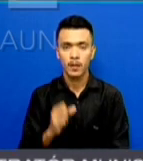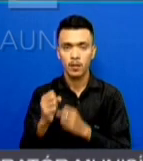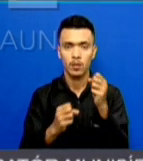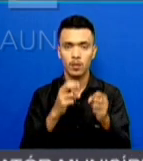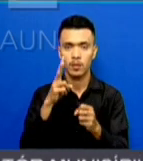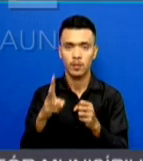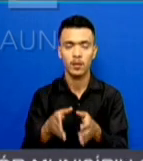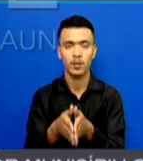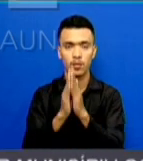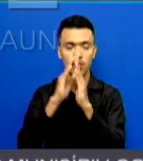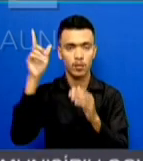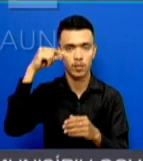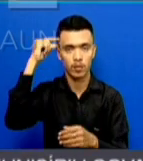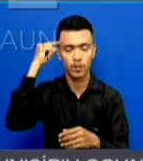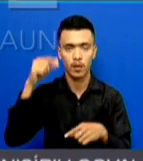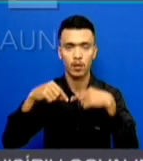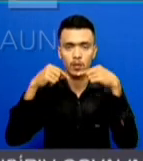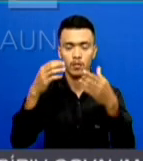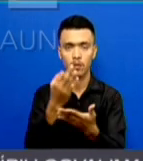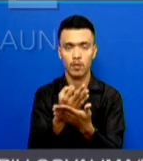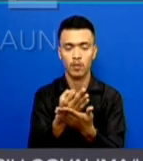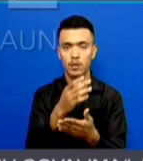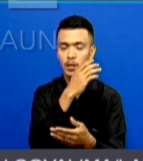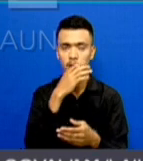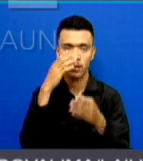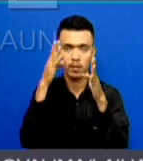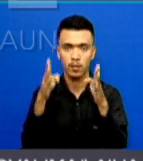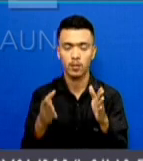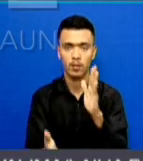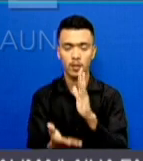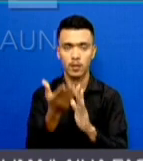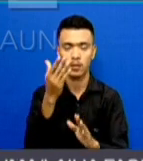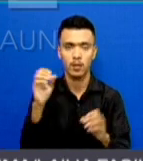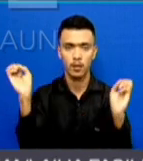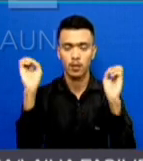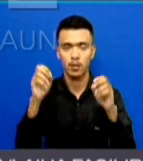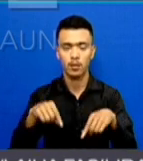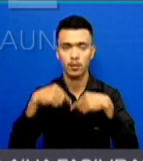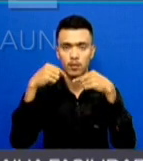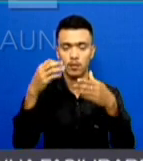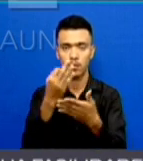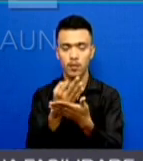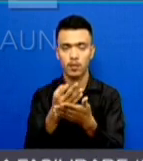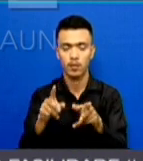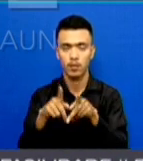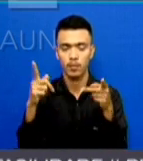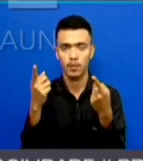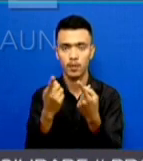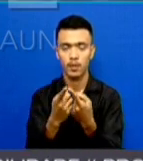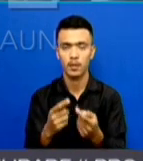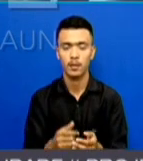Sociedade civil prefere governo for subsídio para agricultor ou de essa produção, lá hoje for subsídio para empresa importador.